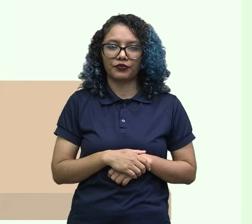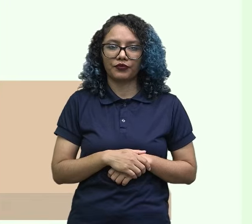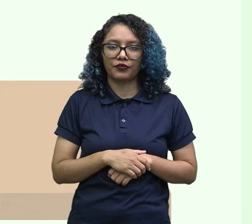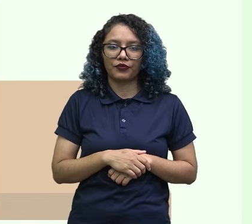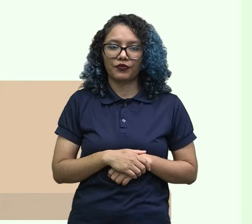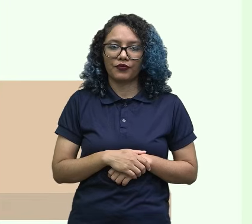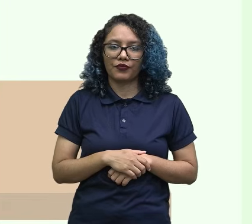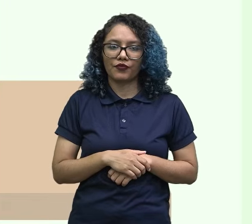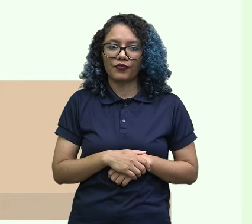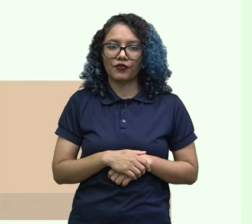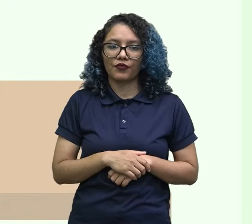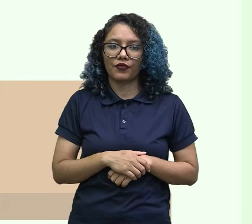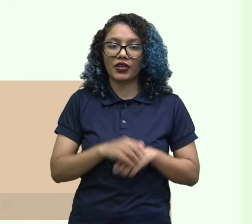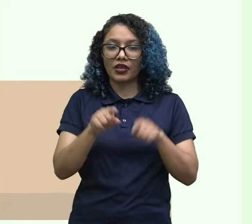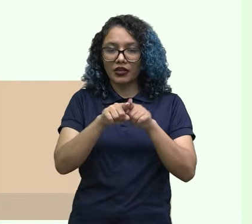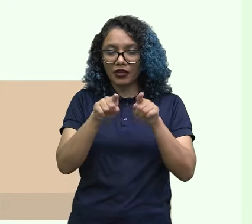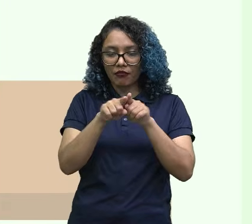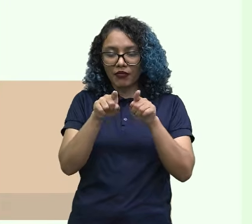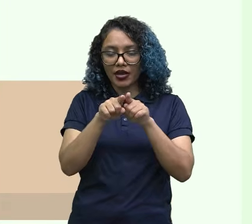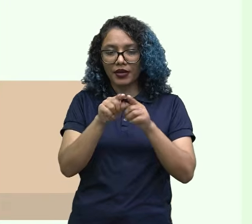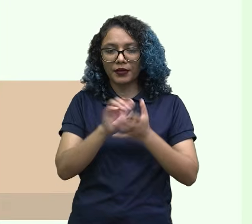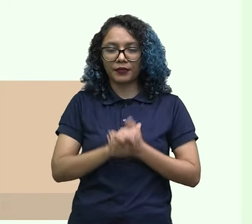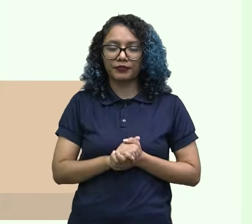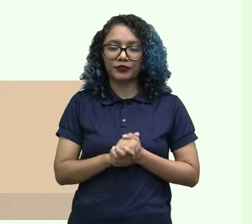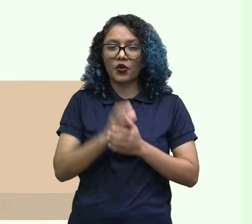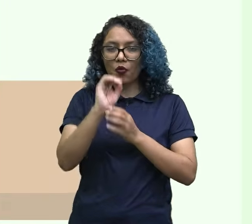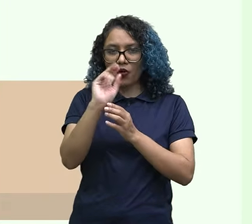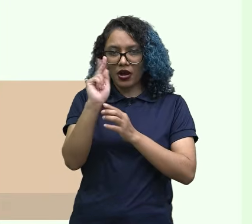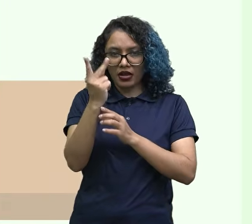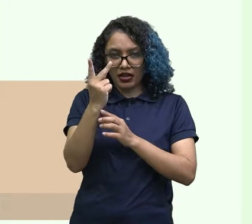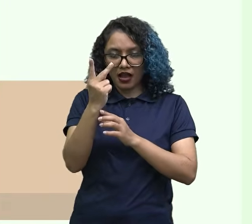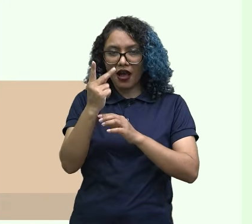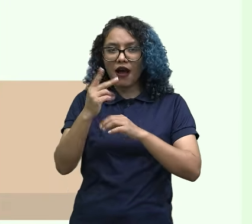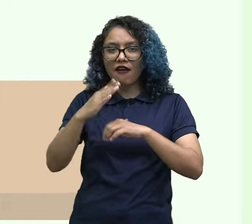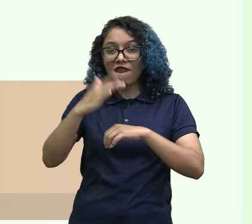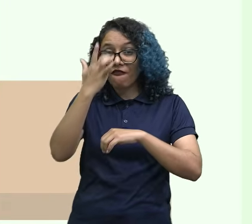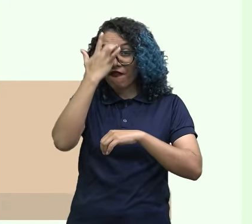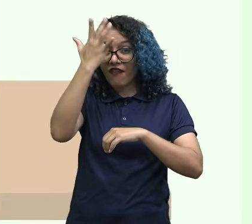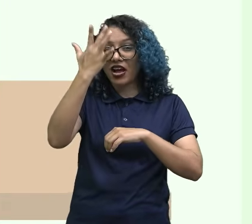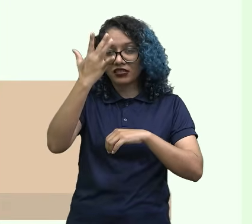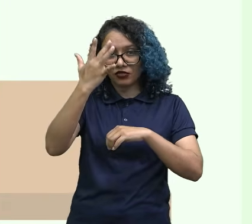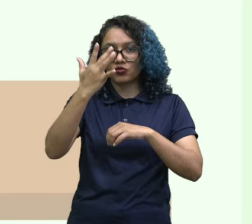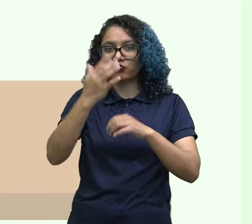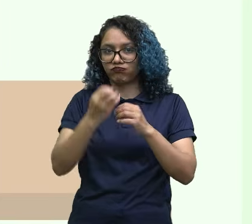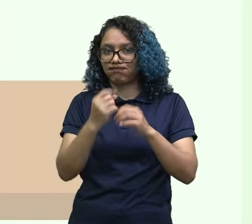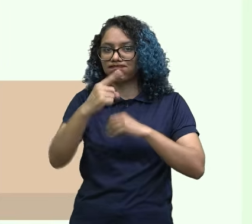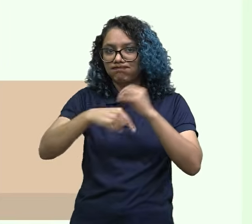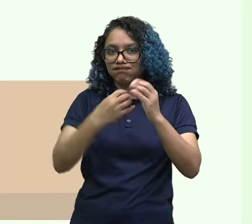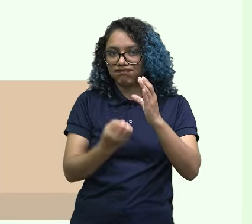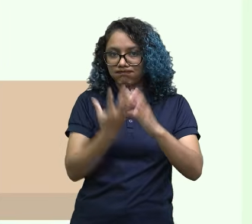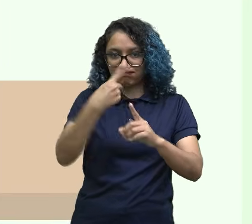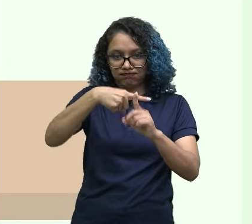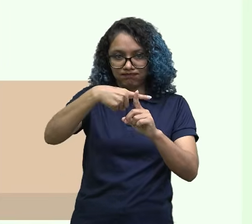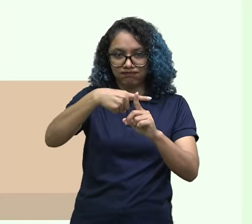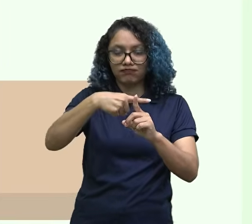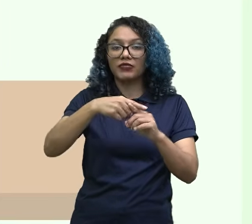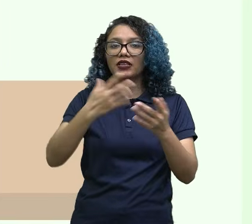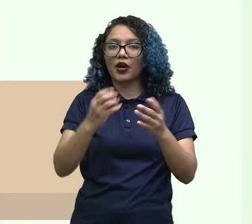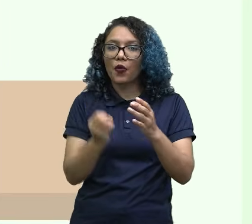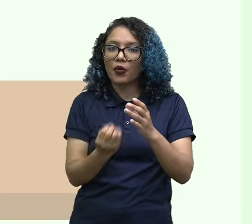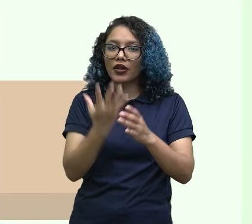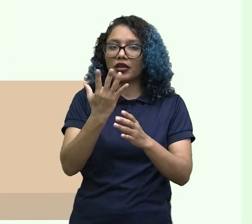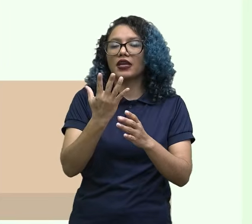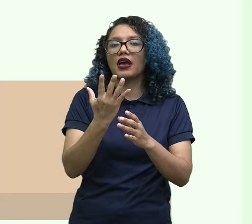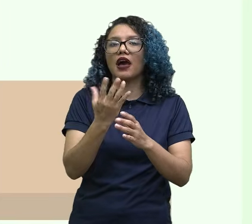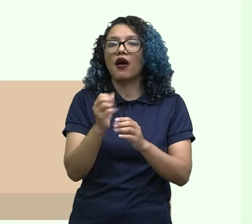e hidróxido, os ânions hidroxila têm maior facilidade de oxidação, gerando gás